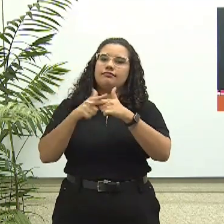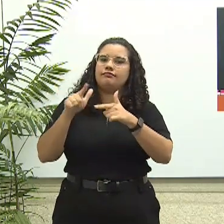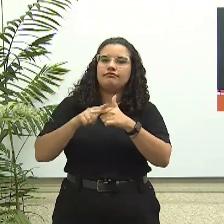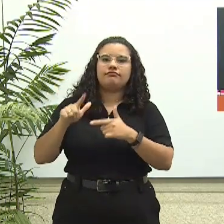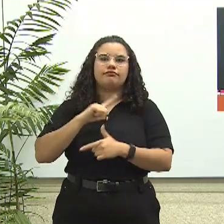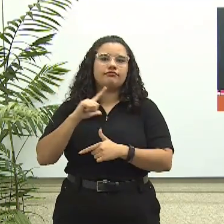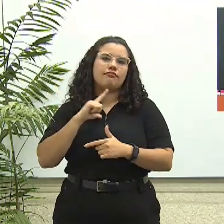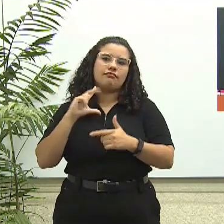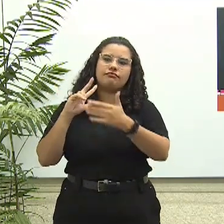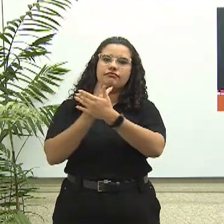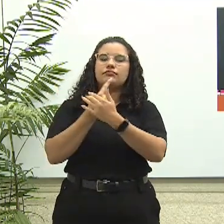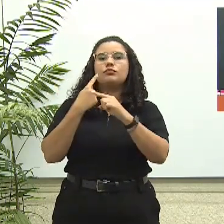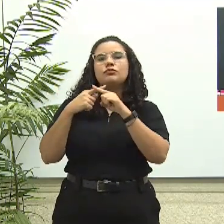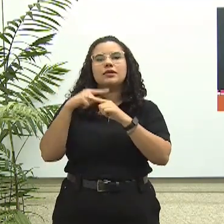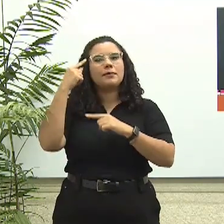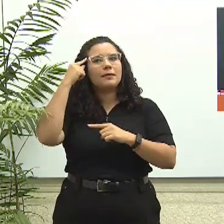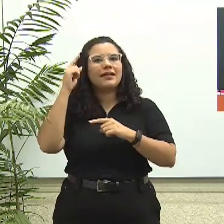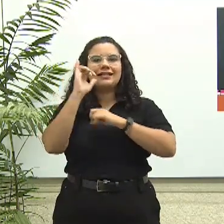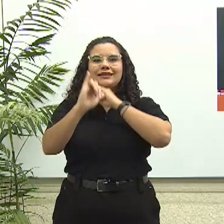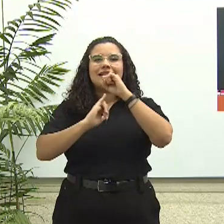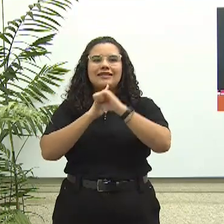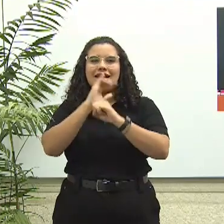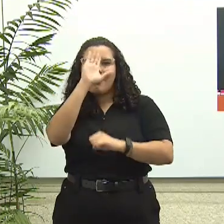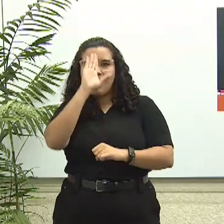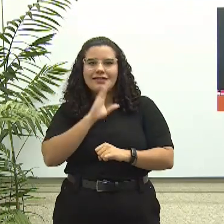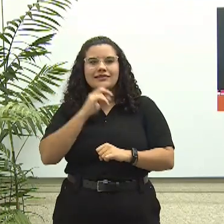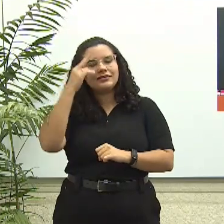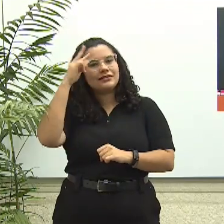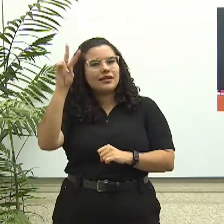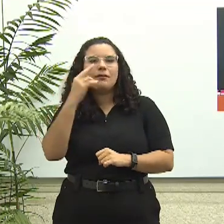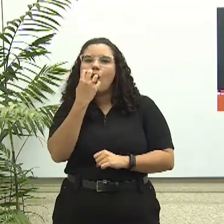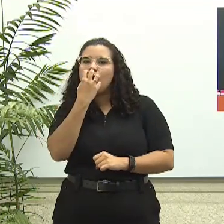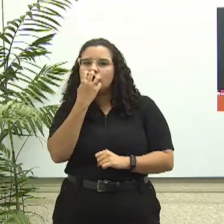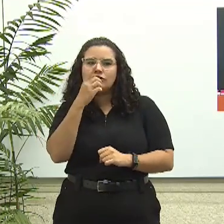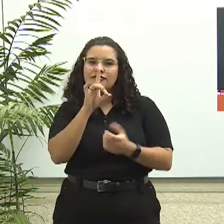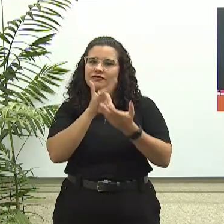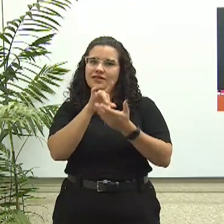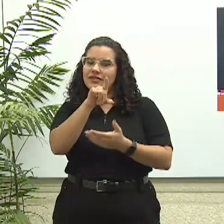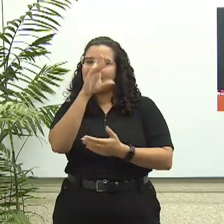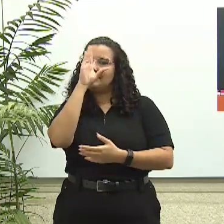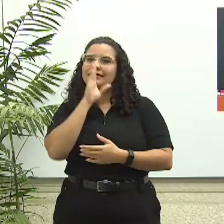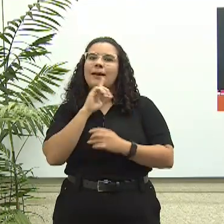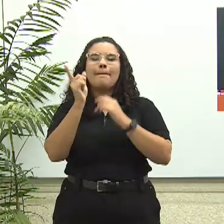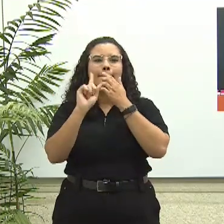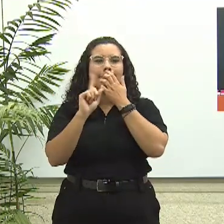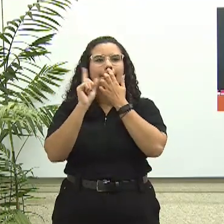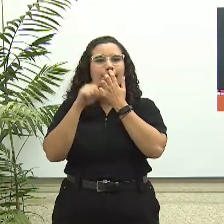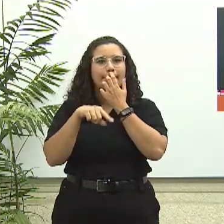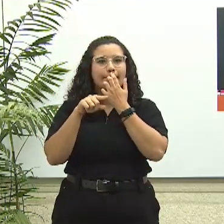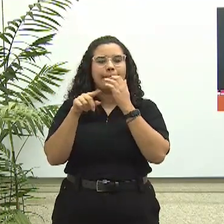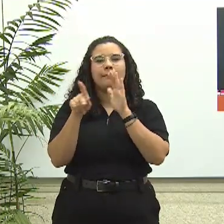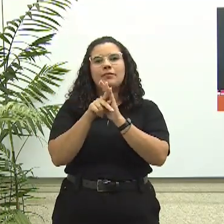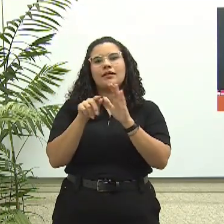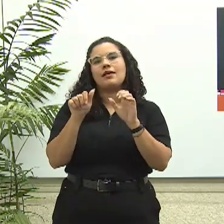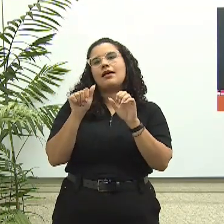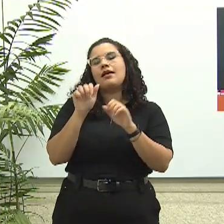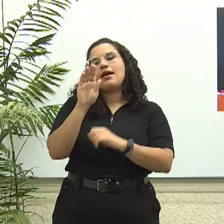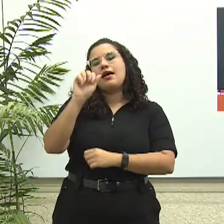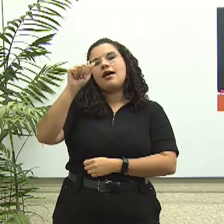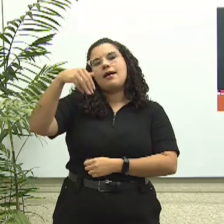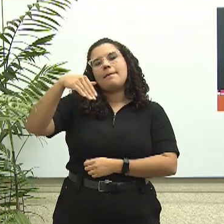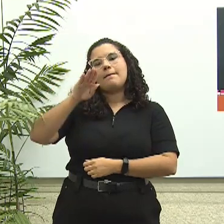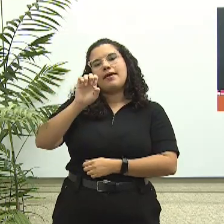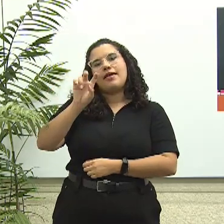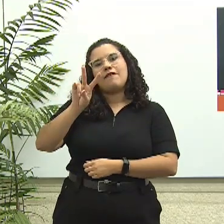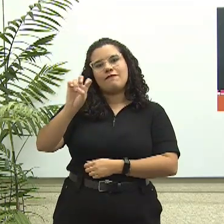oig uma internet grátis vocês lembram do cachorro nunca foi grátis né porque aquilo era da da ambeve né o mesmo